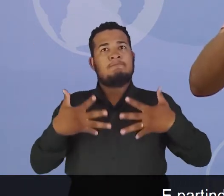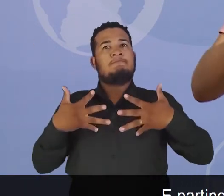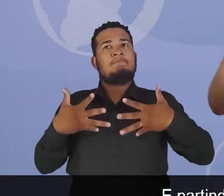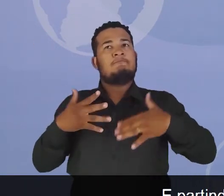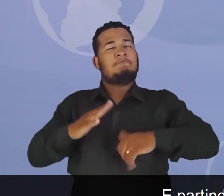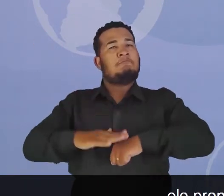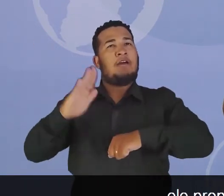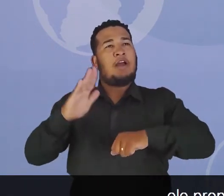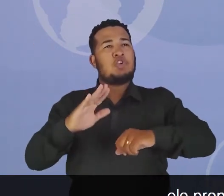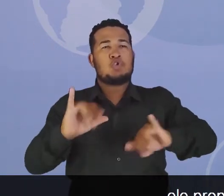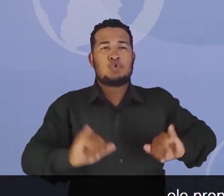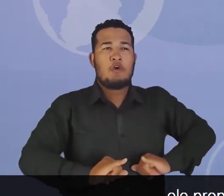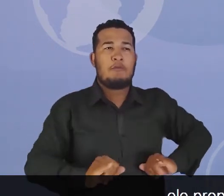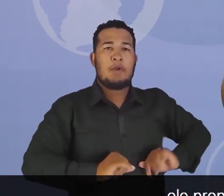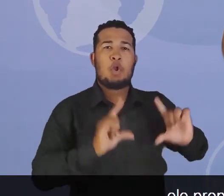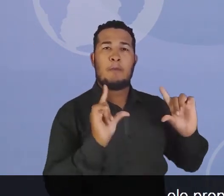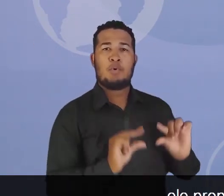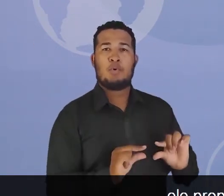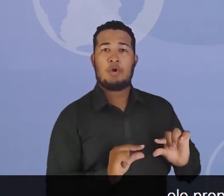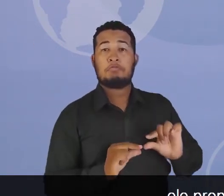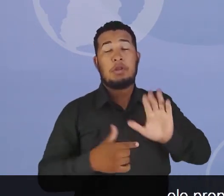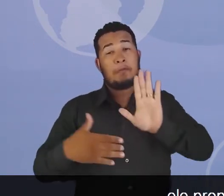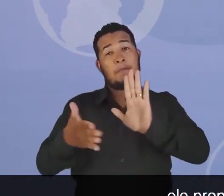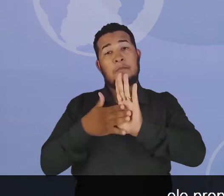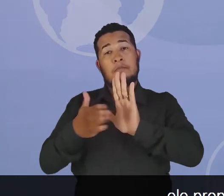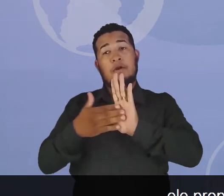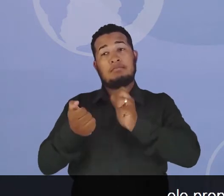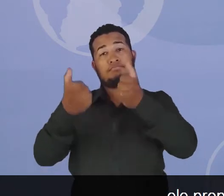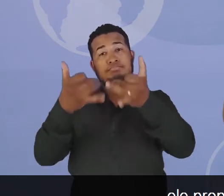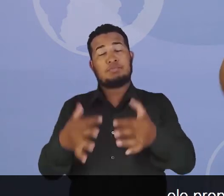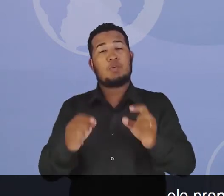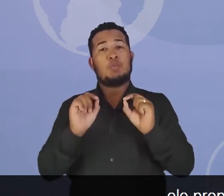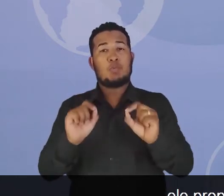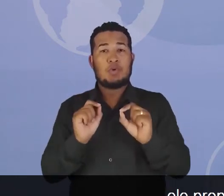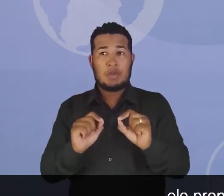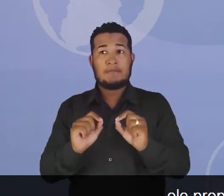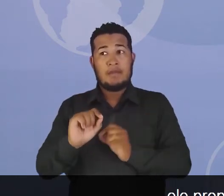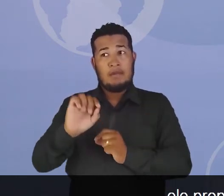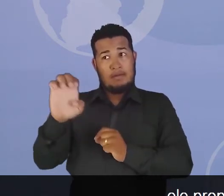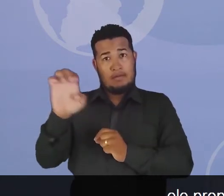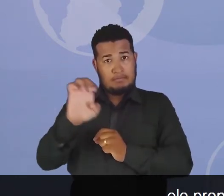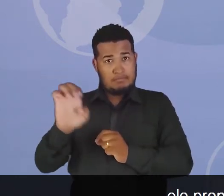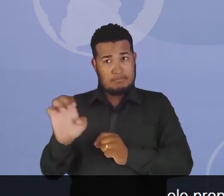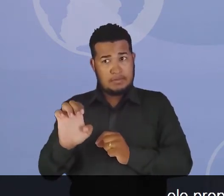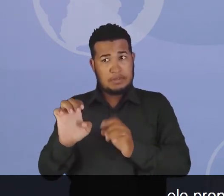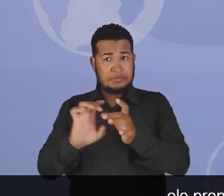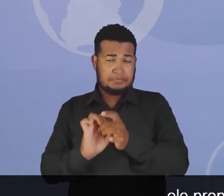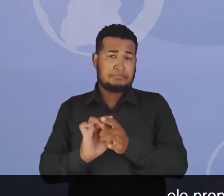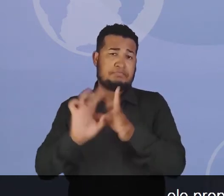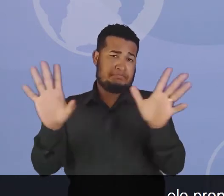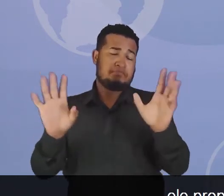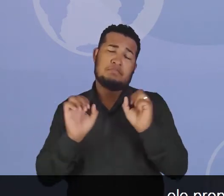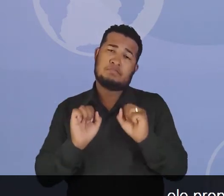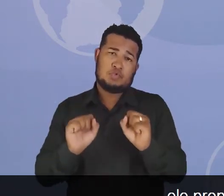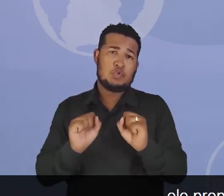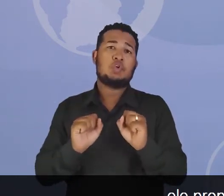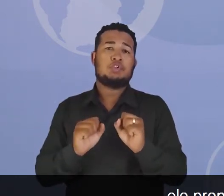menos dor, ele propõe, então, que a homossexualidade deva